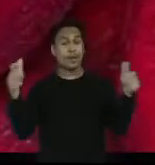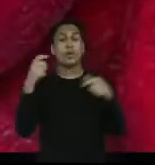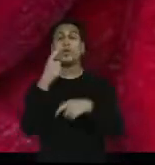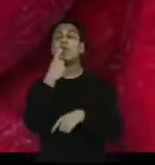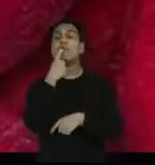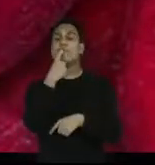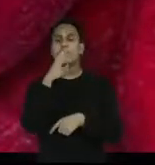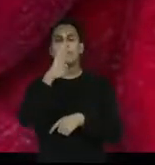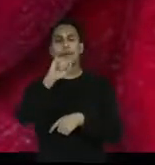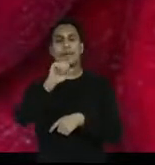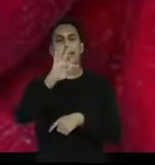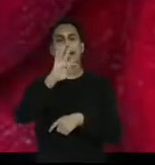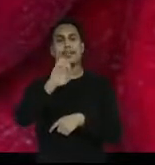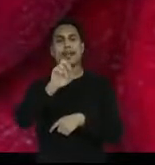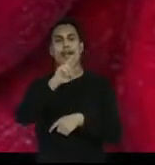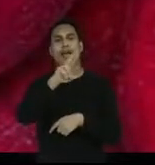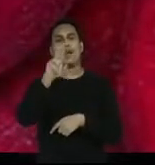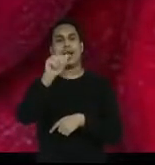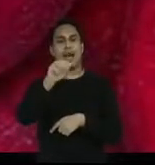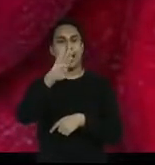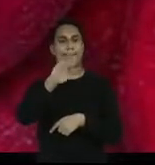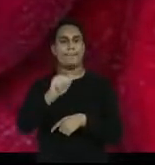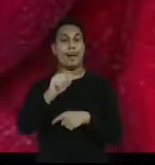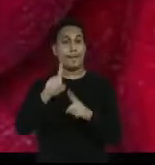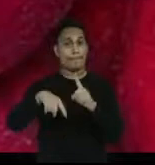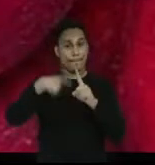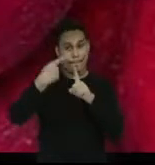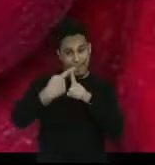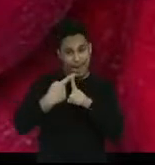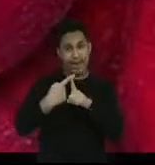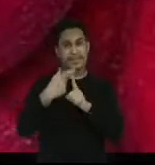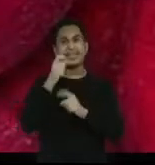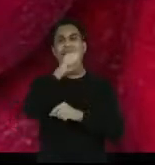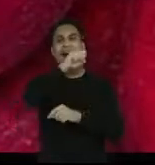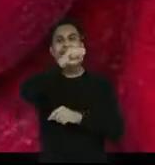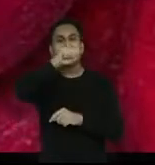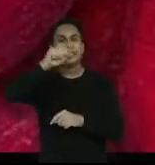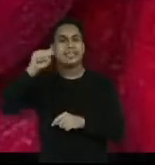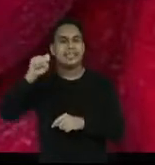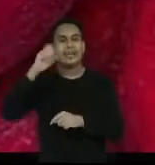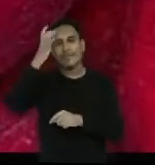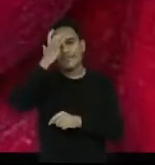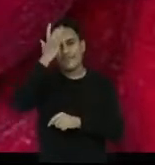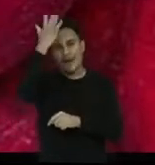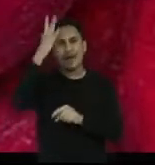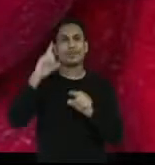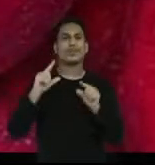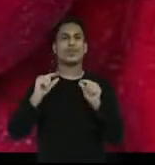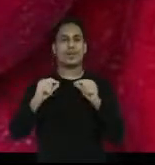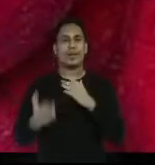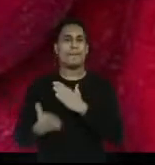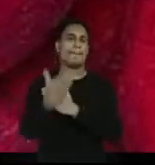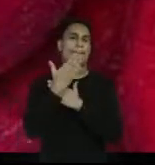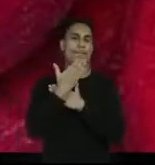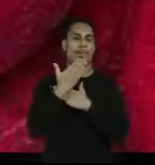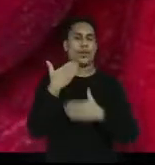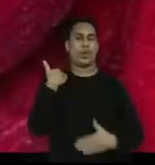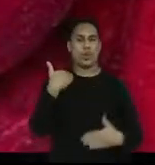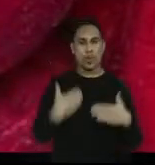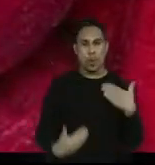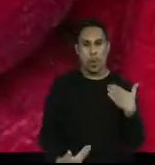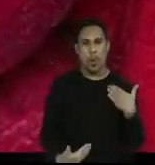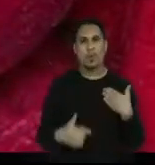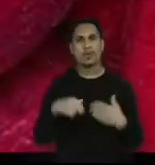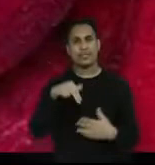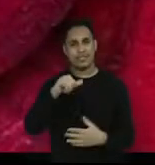com cenoura acaba sendo uma forma fácil da gente consumir, né? Essa quantidade de nitrato necessária.